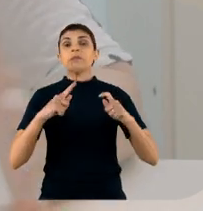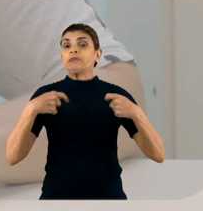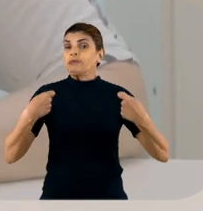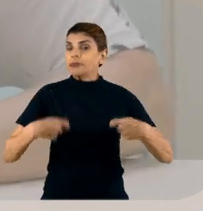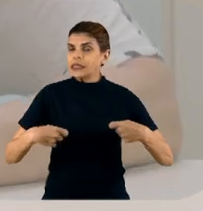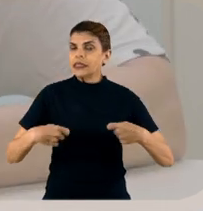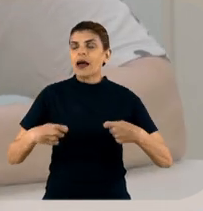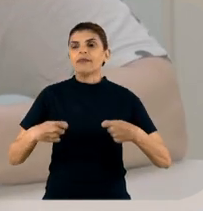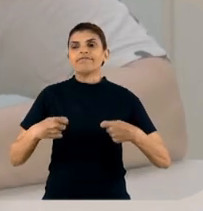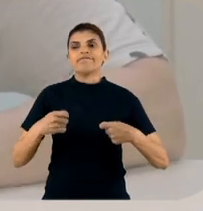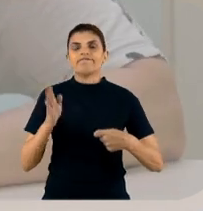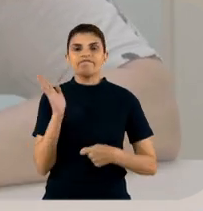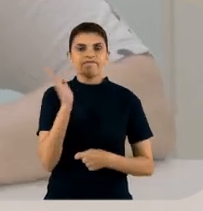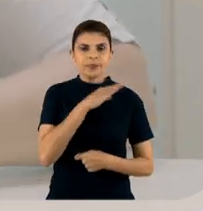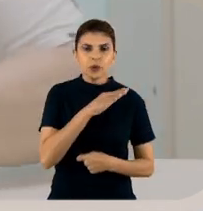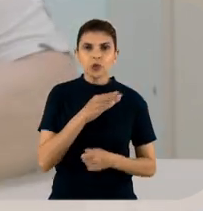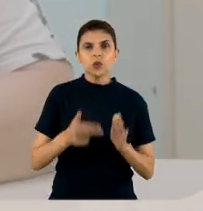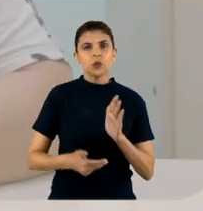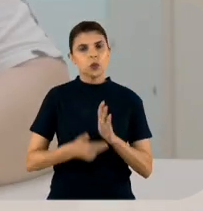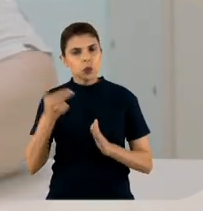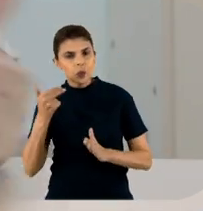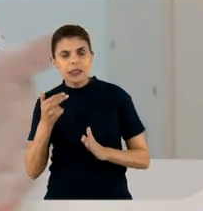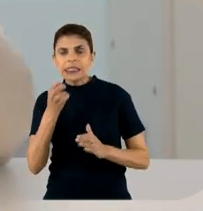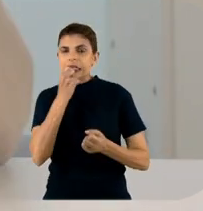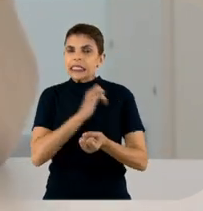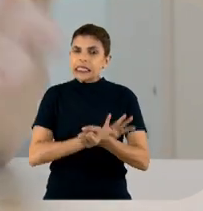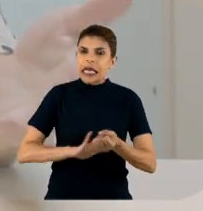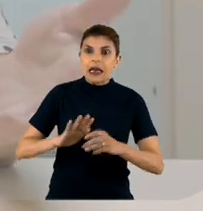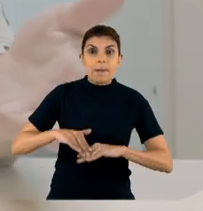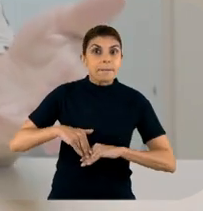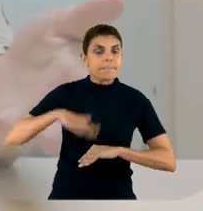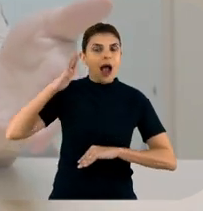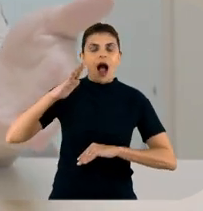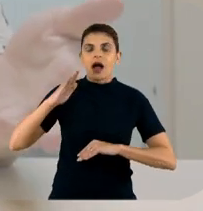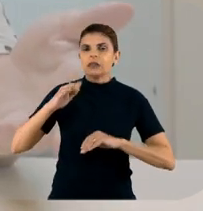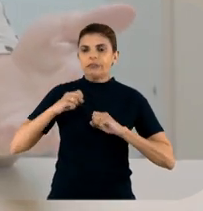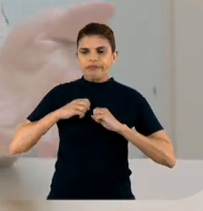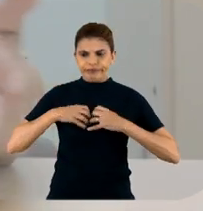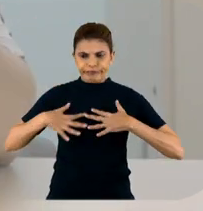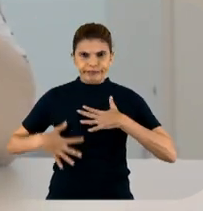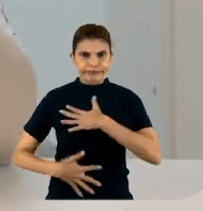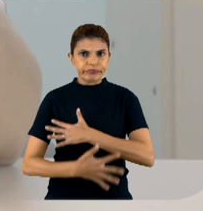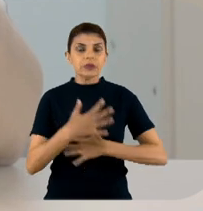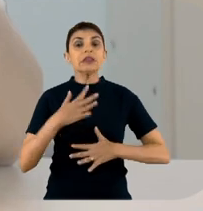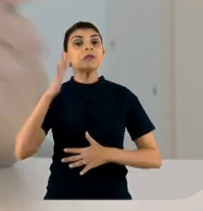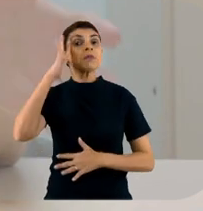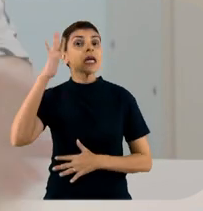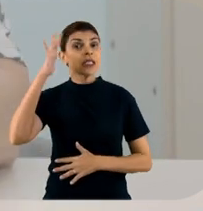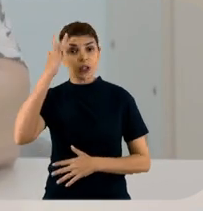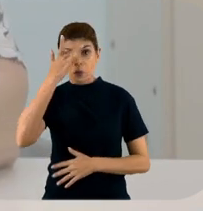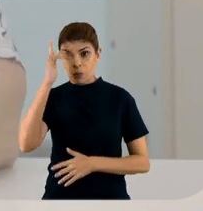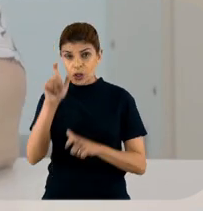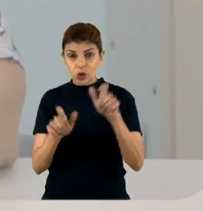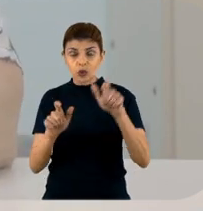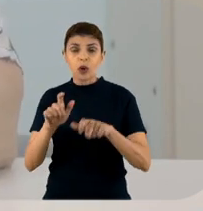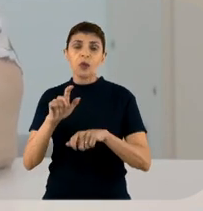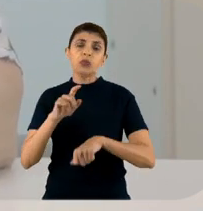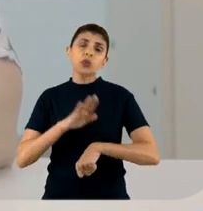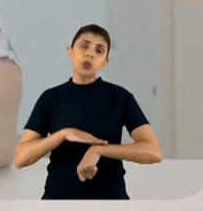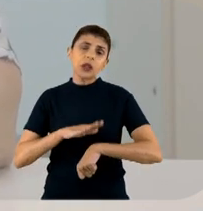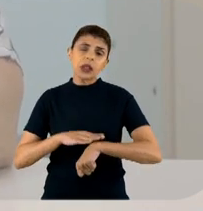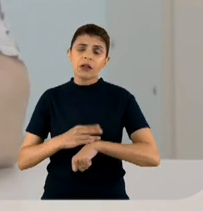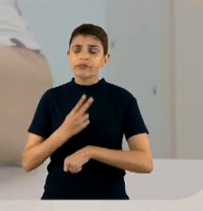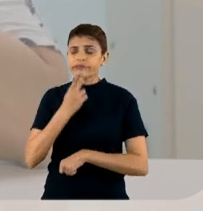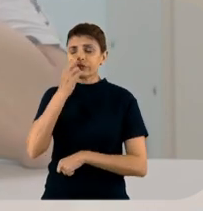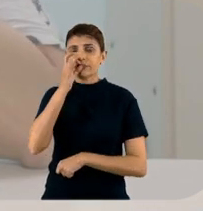pode precisar de um procedimento urgente e por est anticoagulado sangrar mais desse procedimento né imagina que todo mundo que vai ficar muito tempo